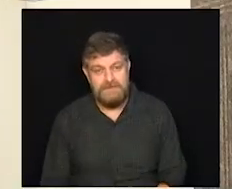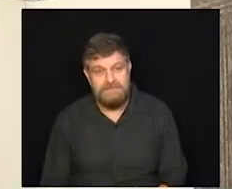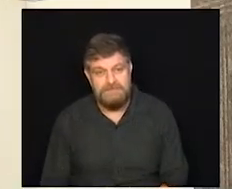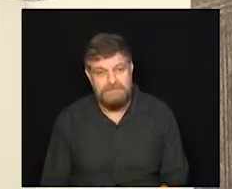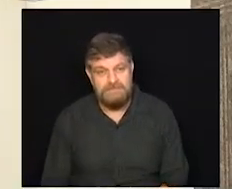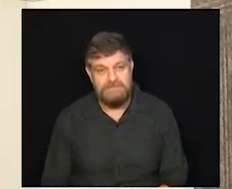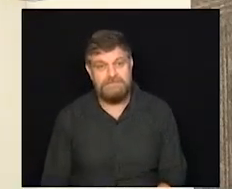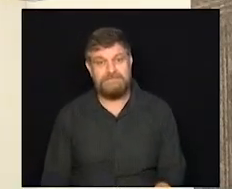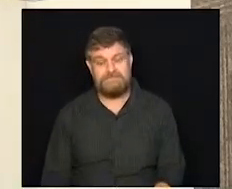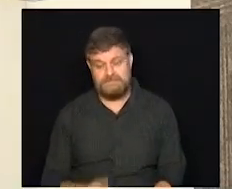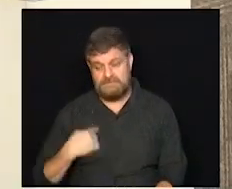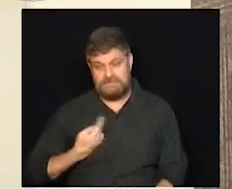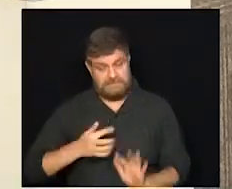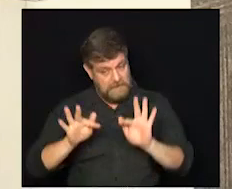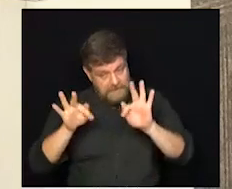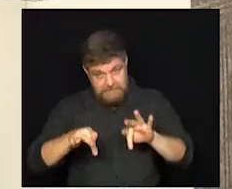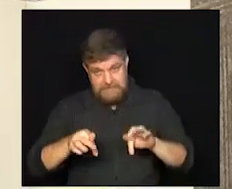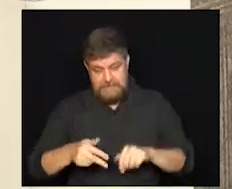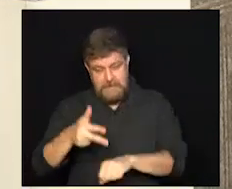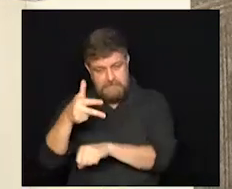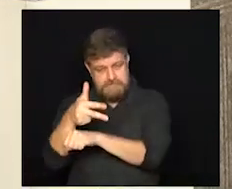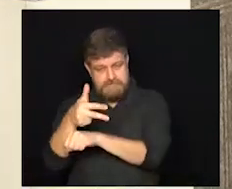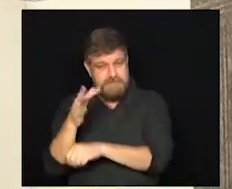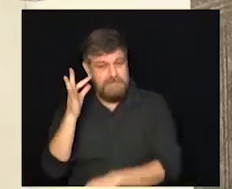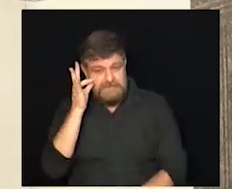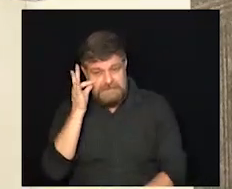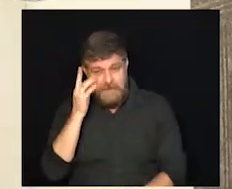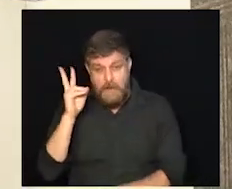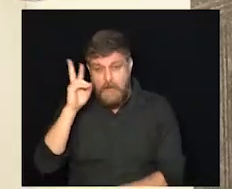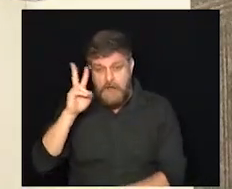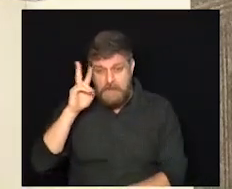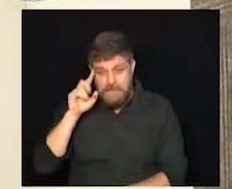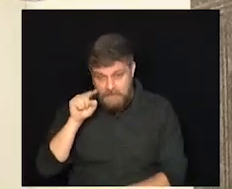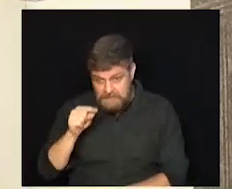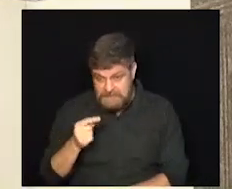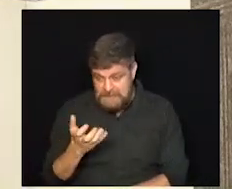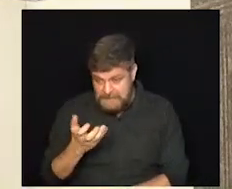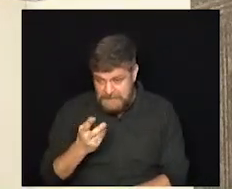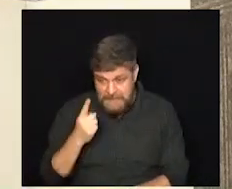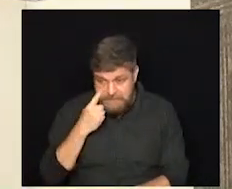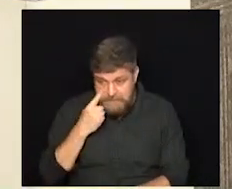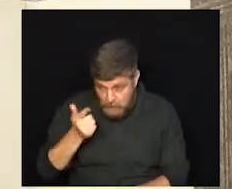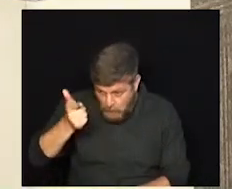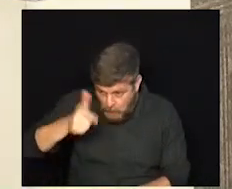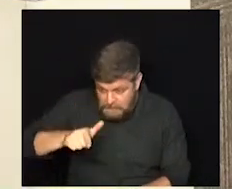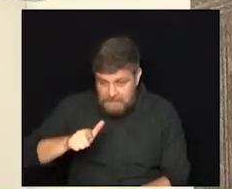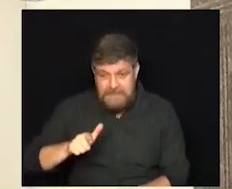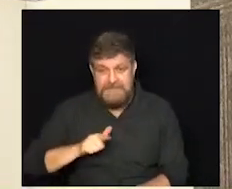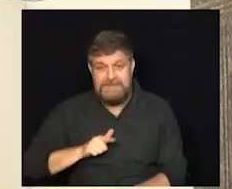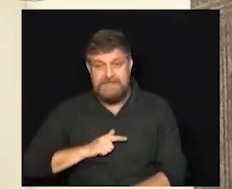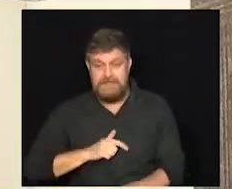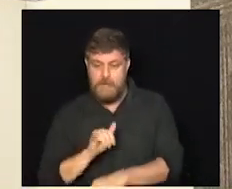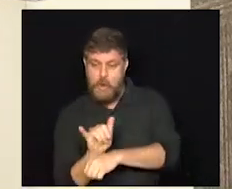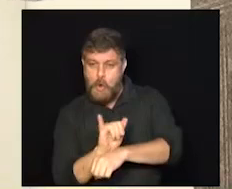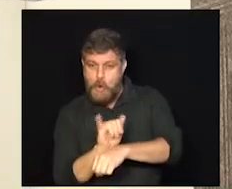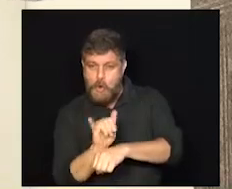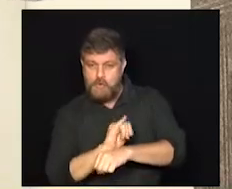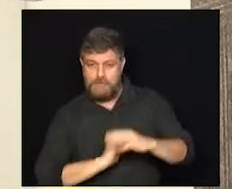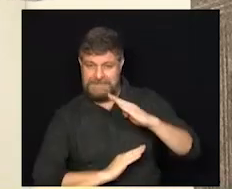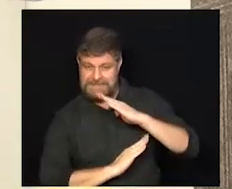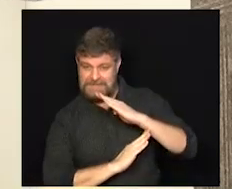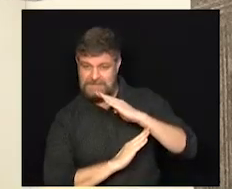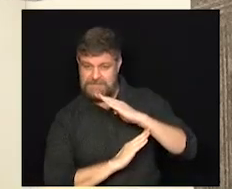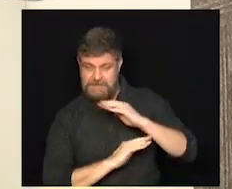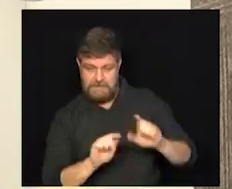E assim a gente encerra a nossa transmissão ao vivo, lembrando que para rever esta reunião, basta entrar no YouTube da TV Câmara